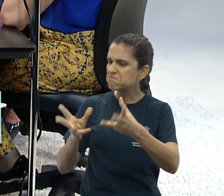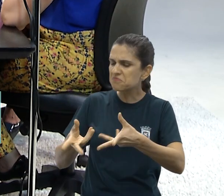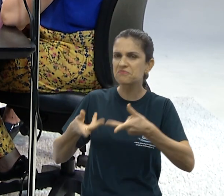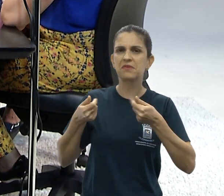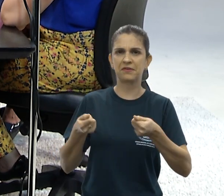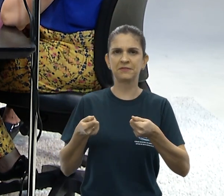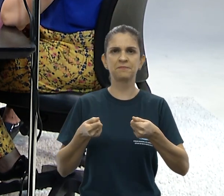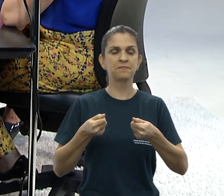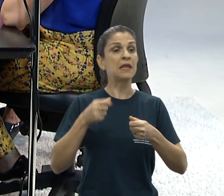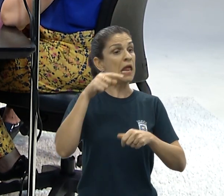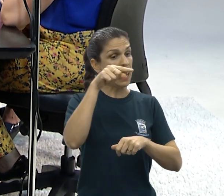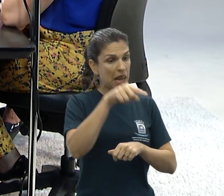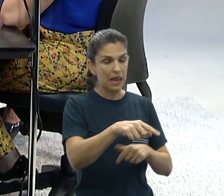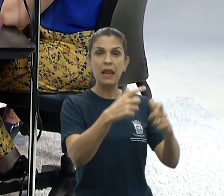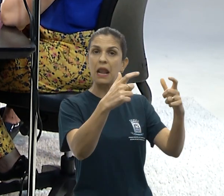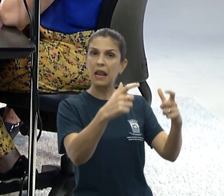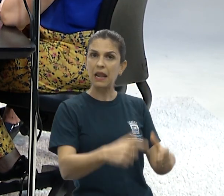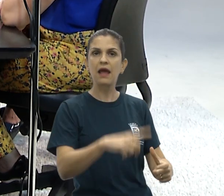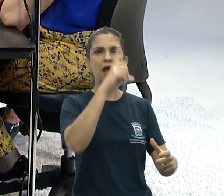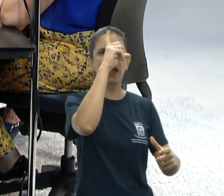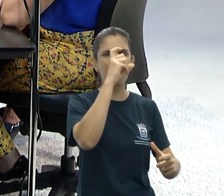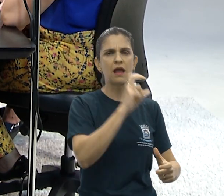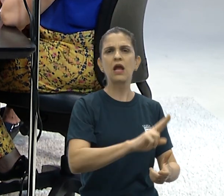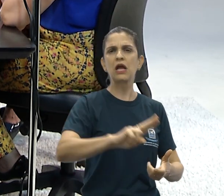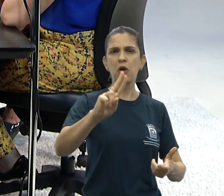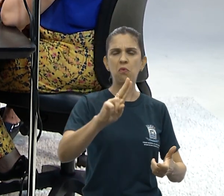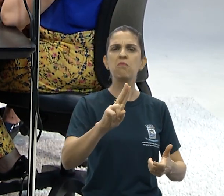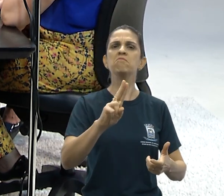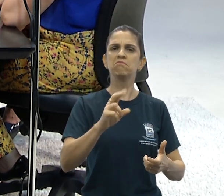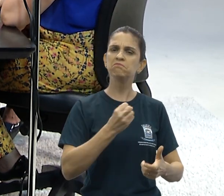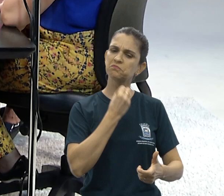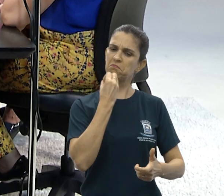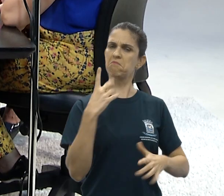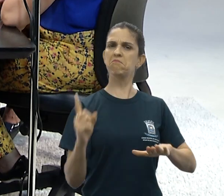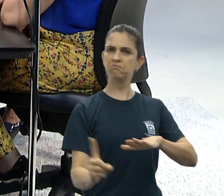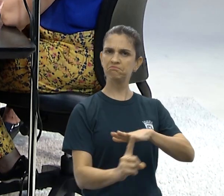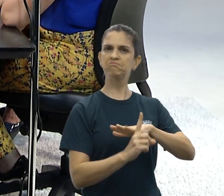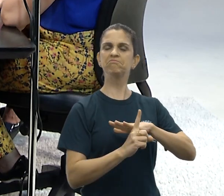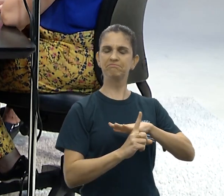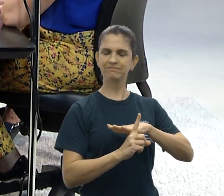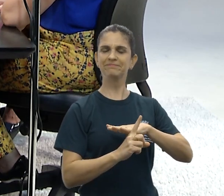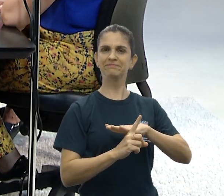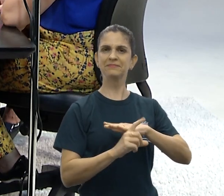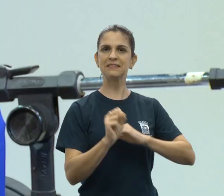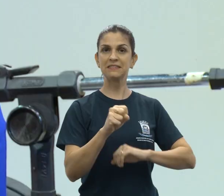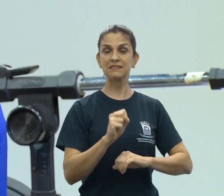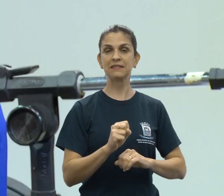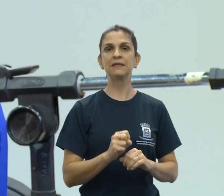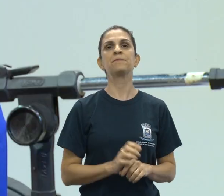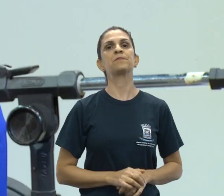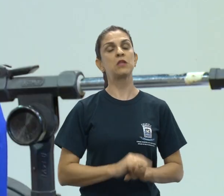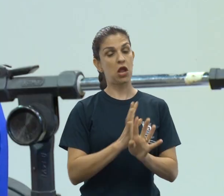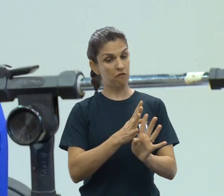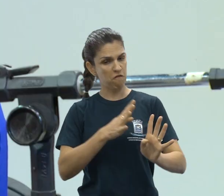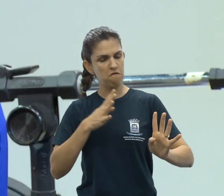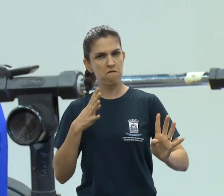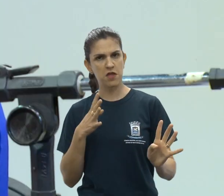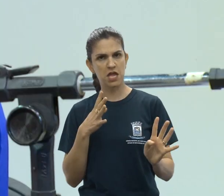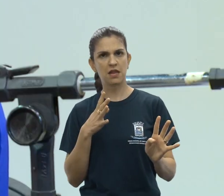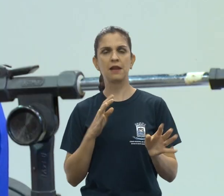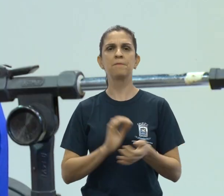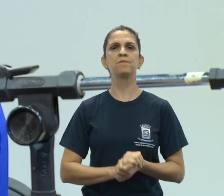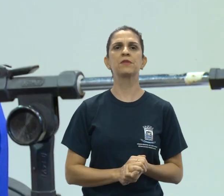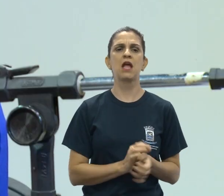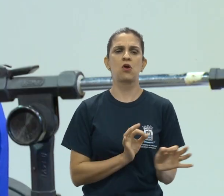atendida. Para mim, assim, a frustração foi na organização, na fila. Agora, com relação